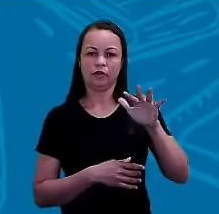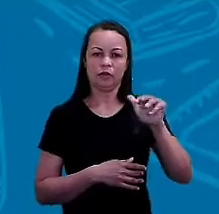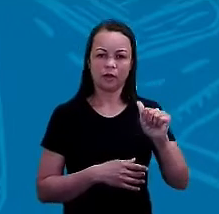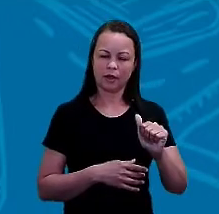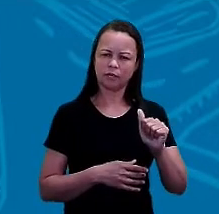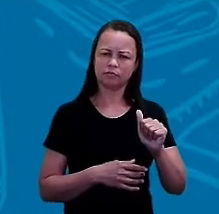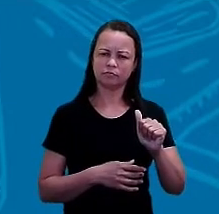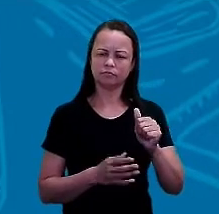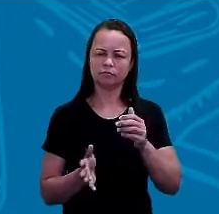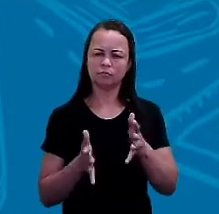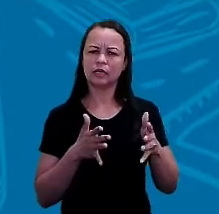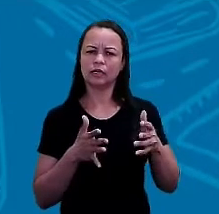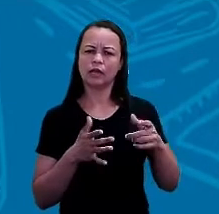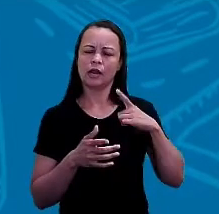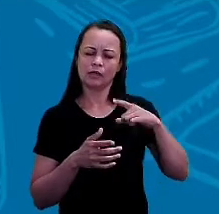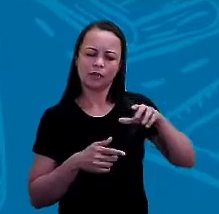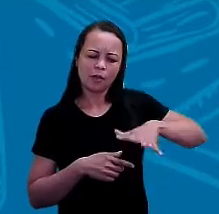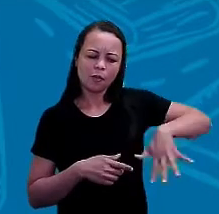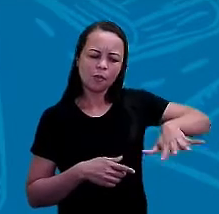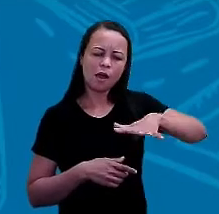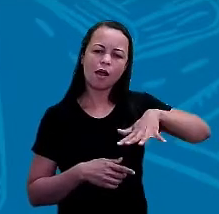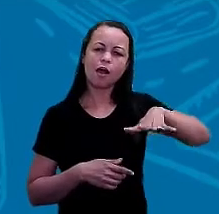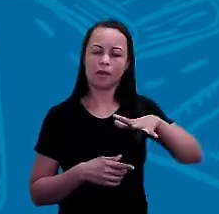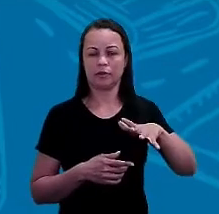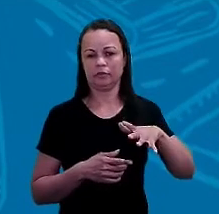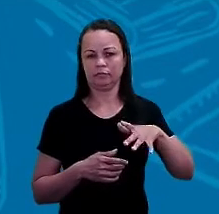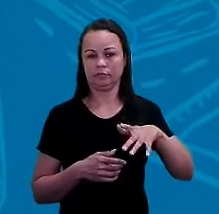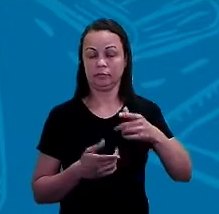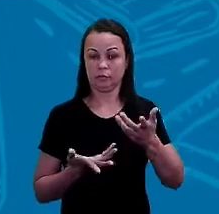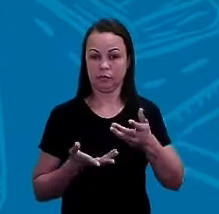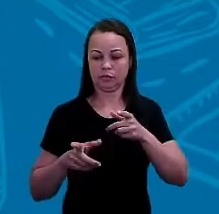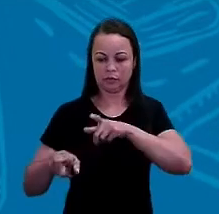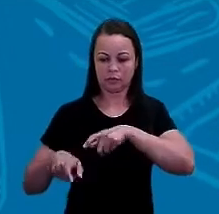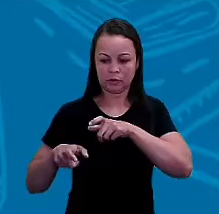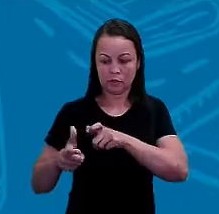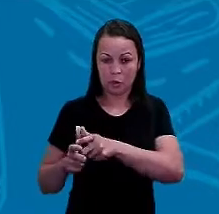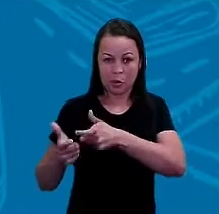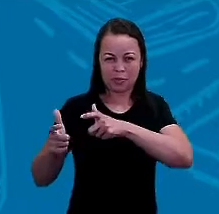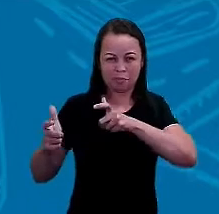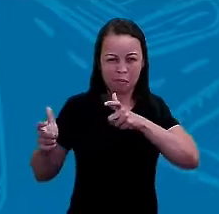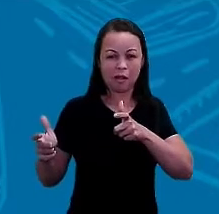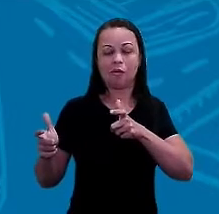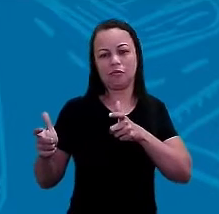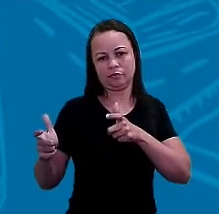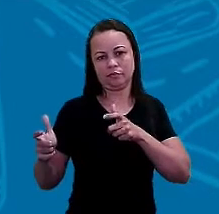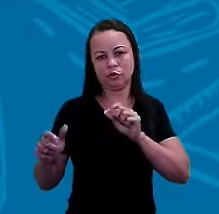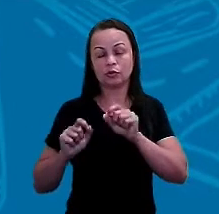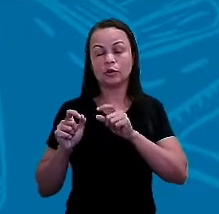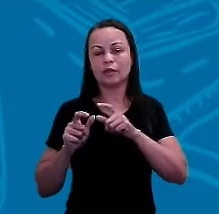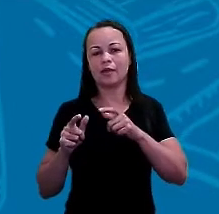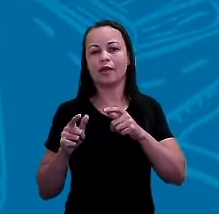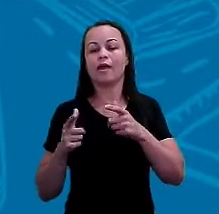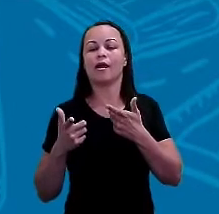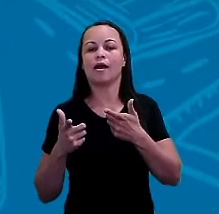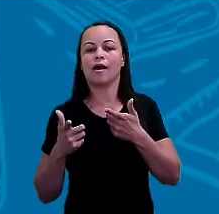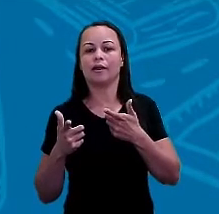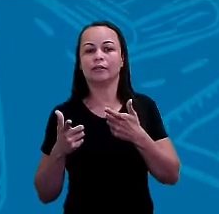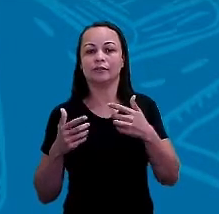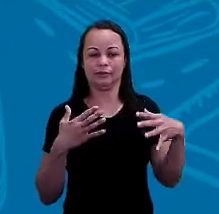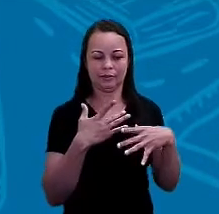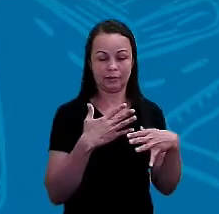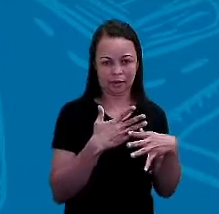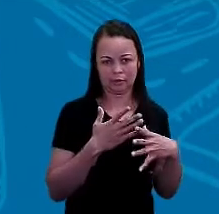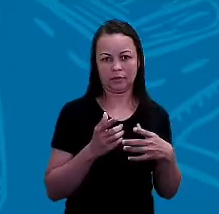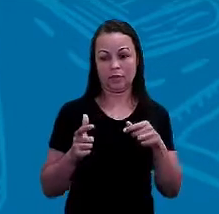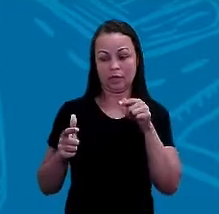pessoas relativamente em uma área. Veja, as zonas rurais são bem maiores do que as cidades, porém, temos a quantidade menor de